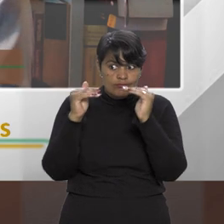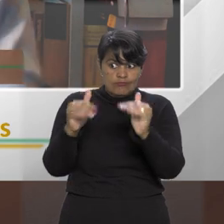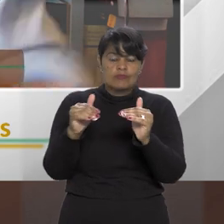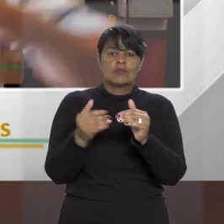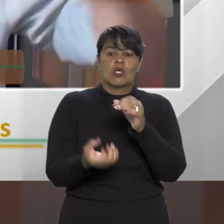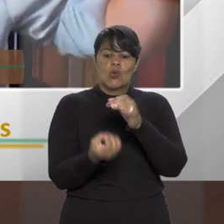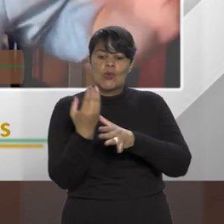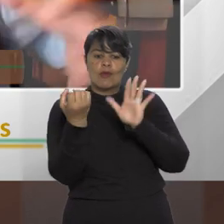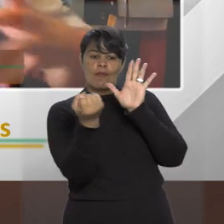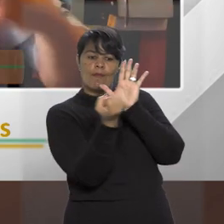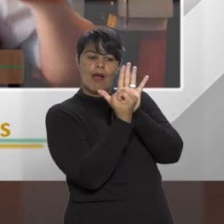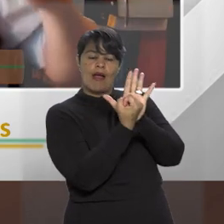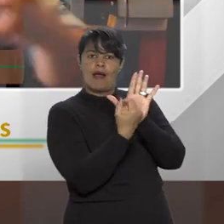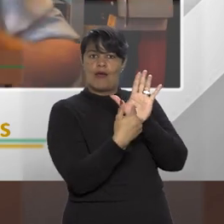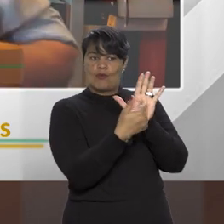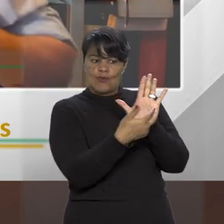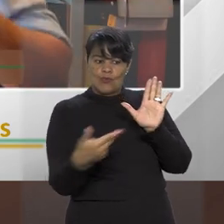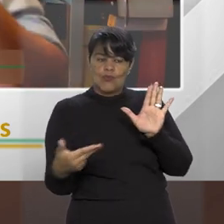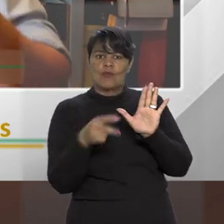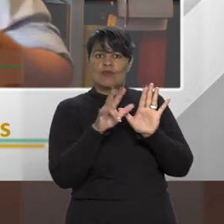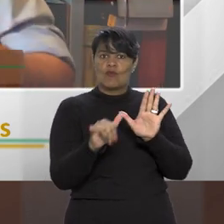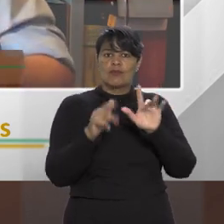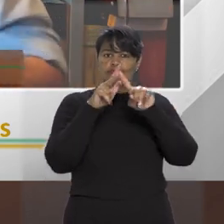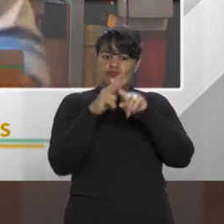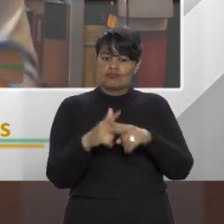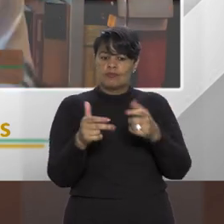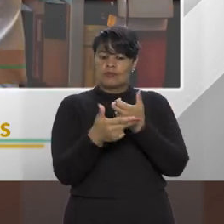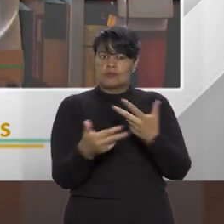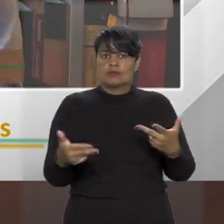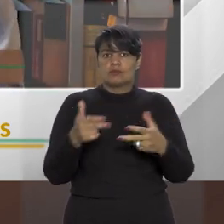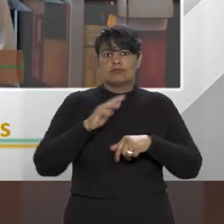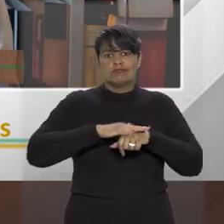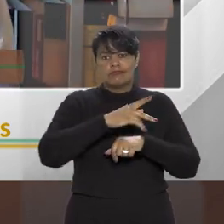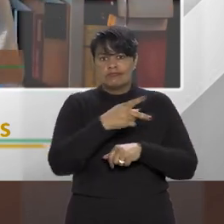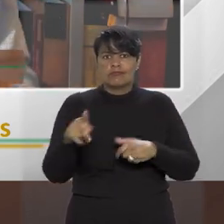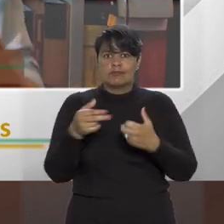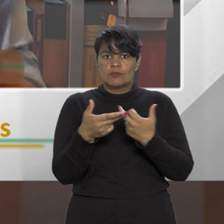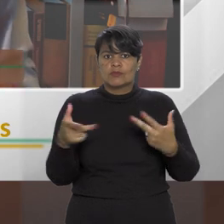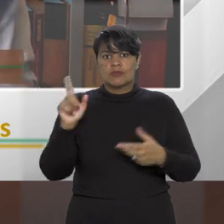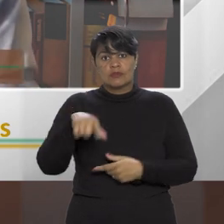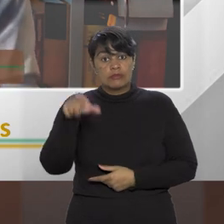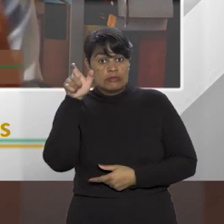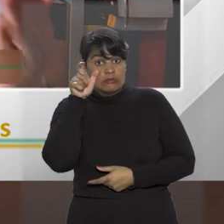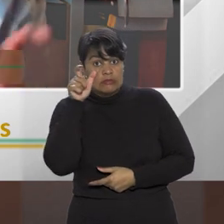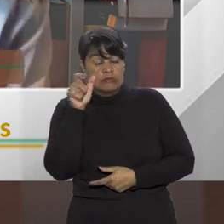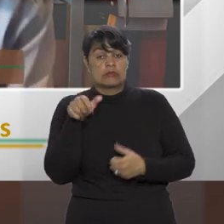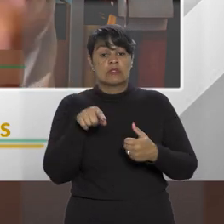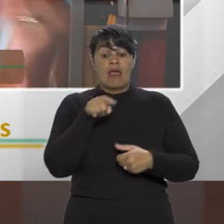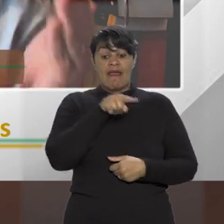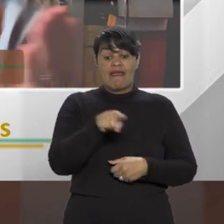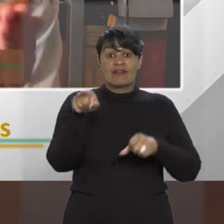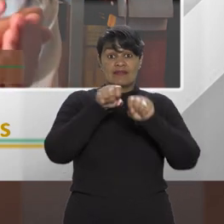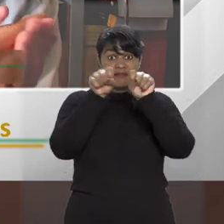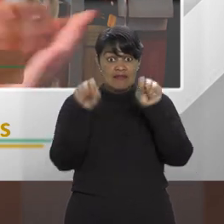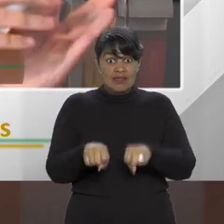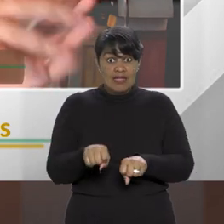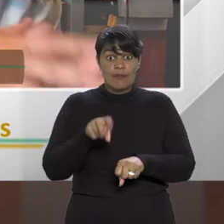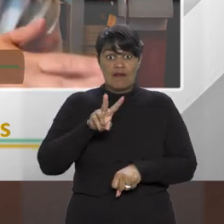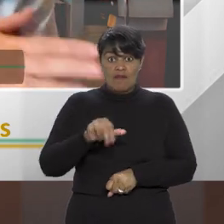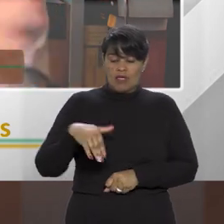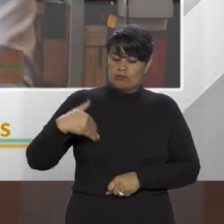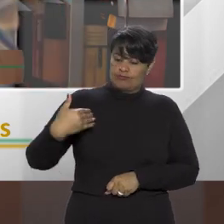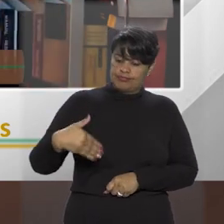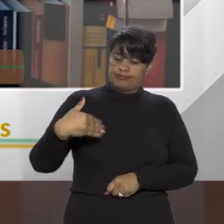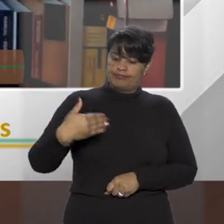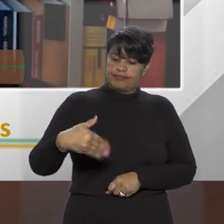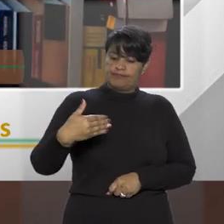pedaços do seu interesse. E esse sistema ele vai sendo construído à medida em que vai se transformando. Ou seja, ele